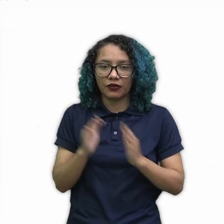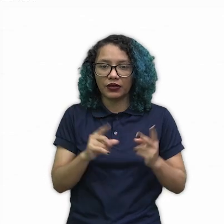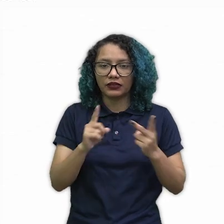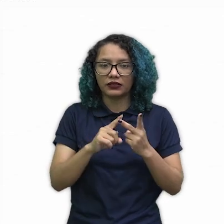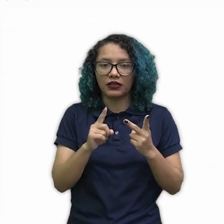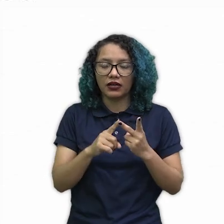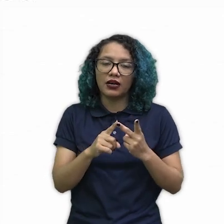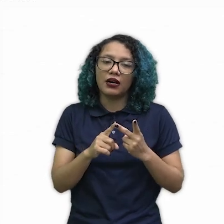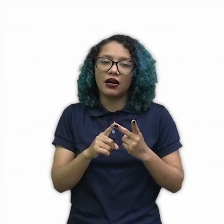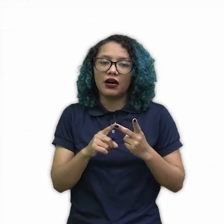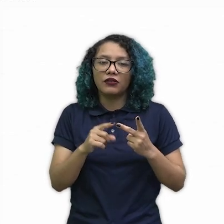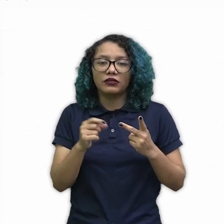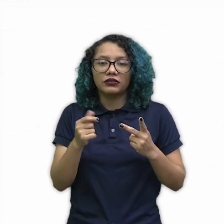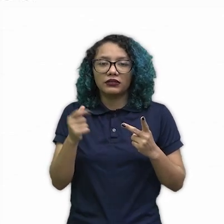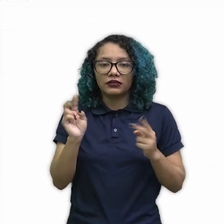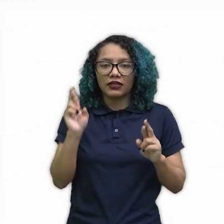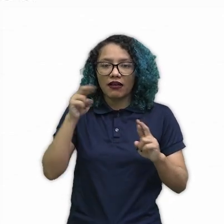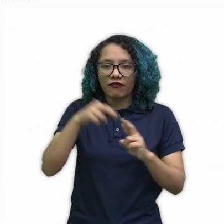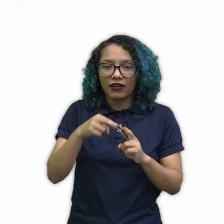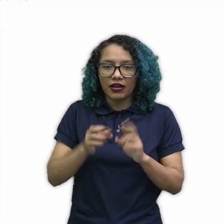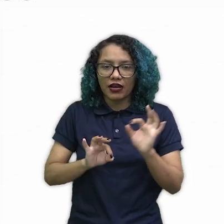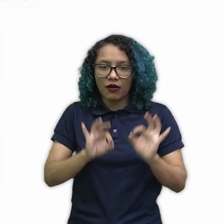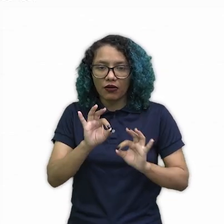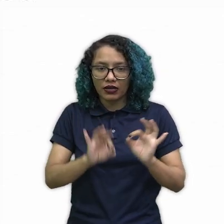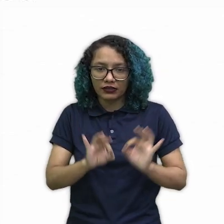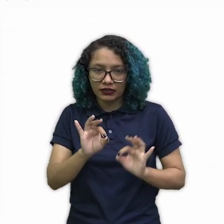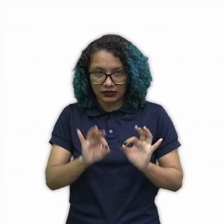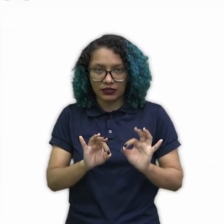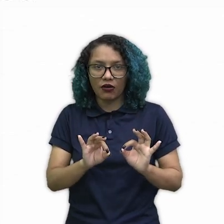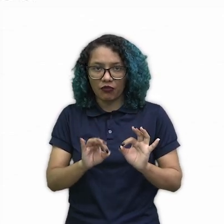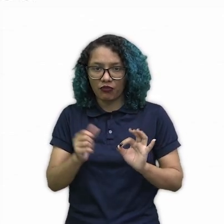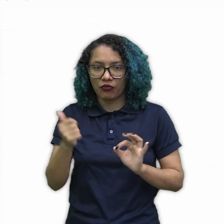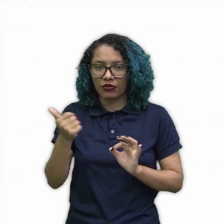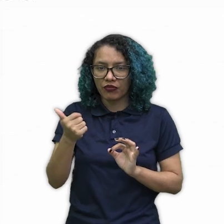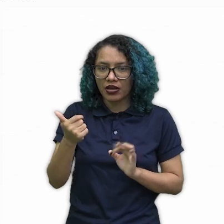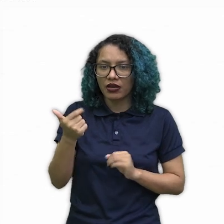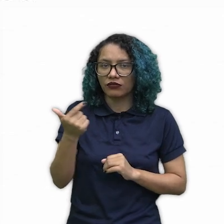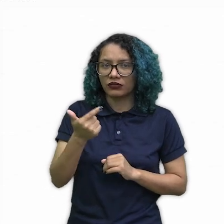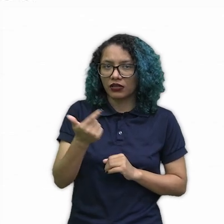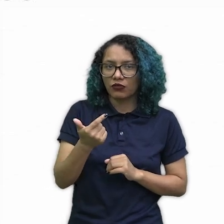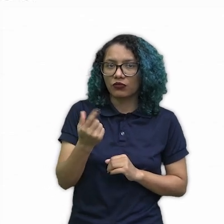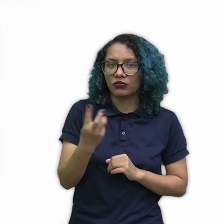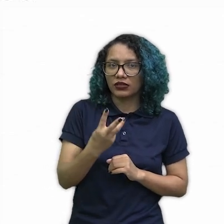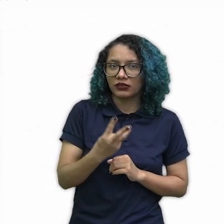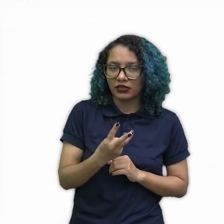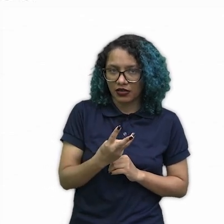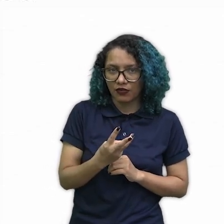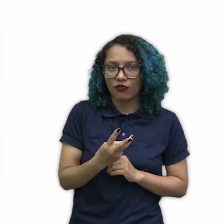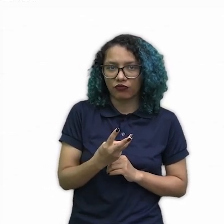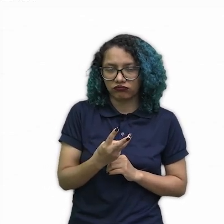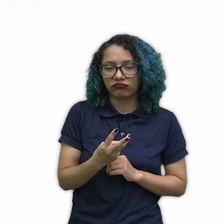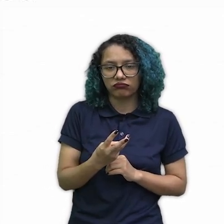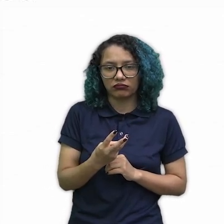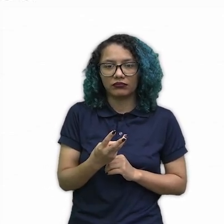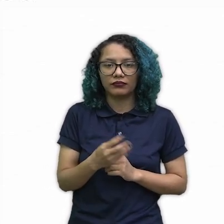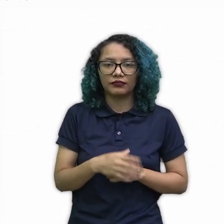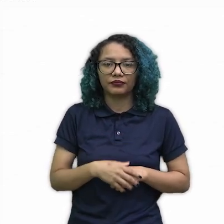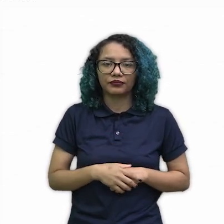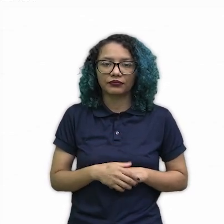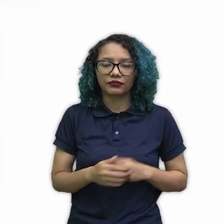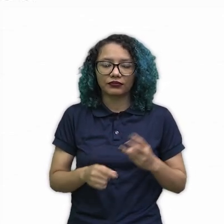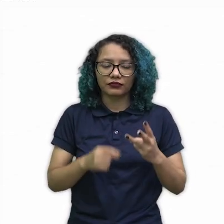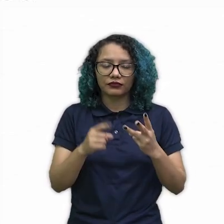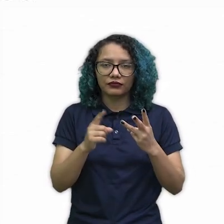ok? Por exemplo, o primeiro termo, o segundo termo e assim por diante.